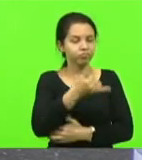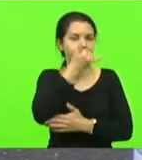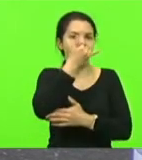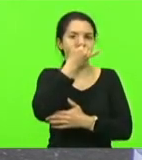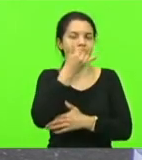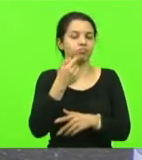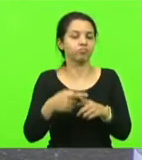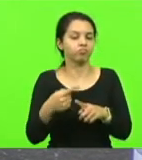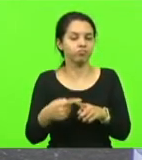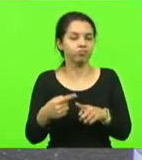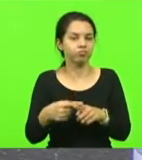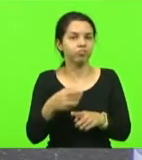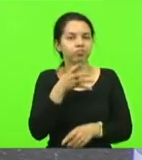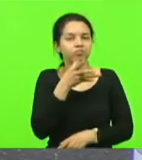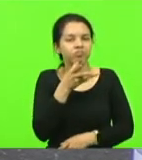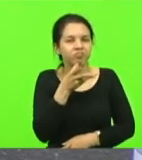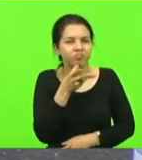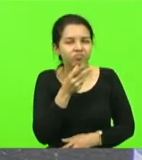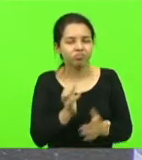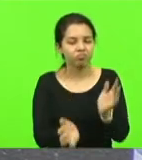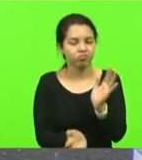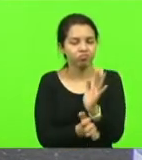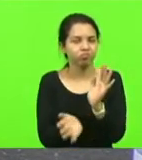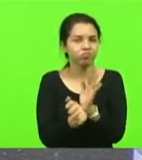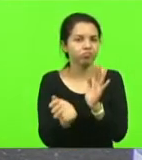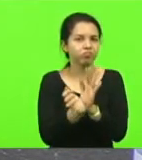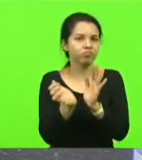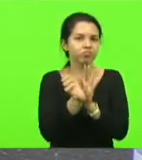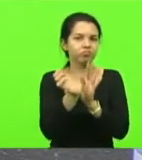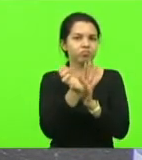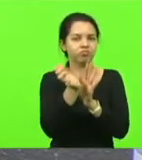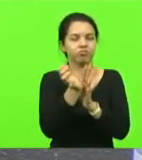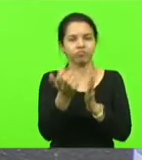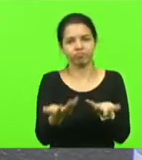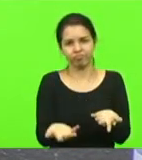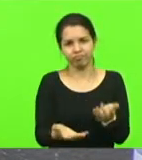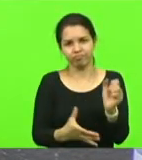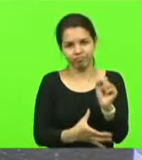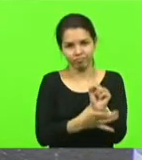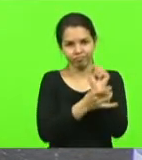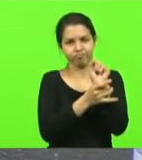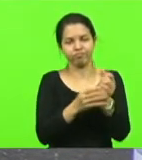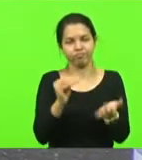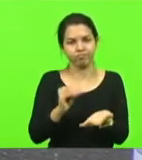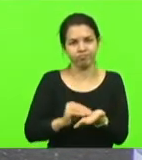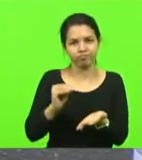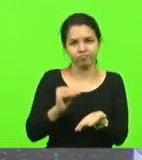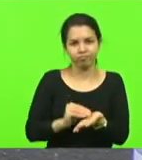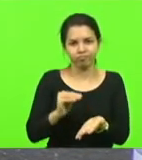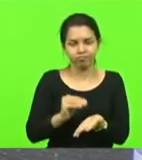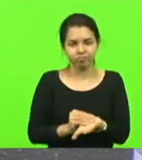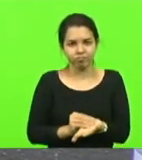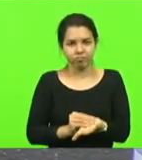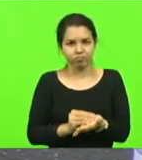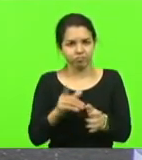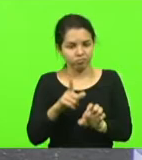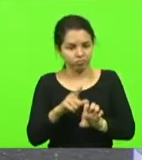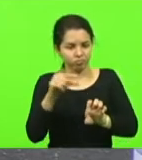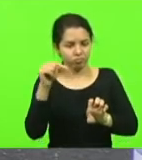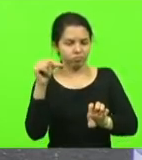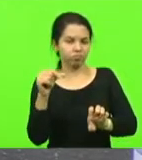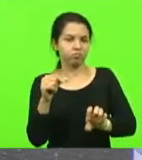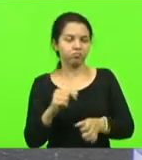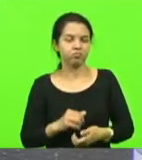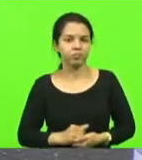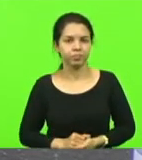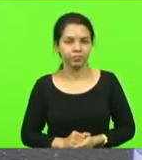morosidade, pela dificuldade, pela segurança que falta ao empreendedor.